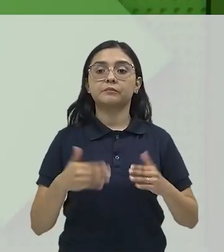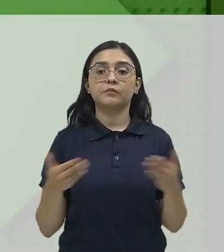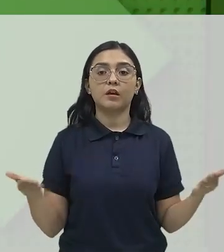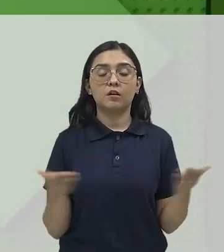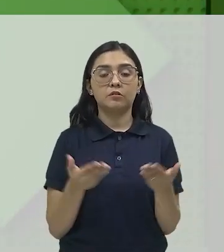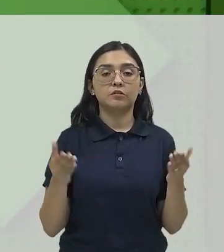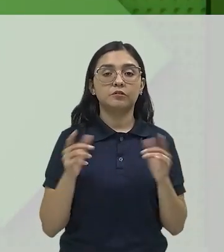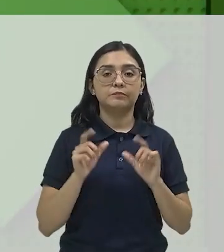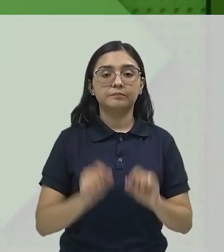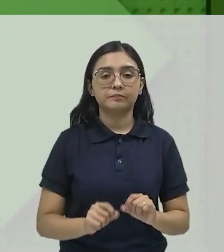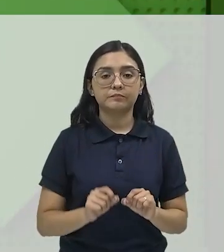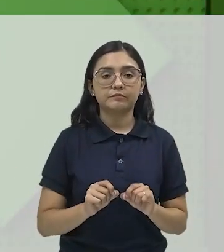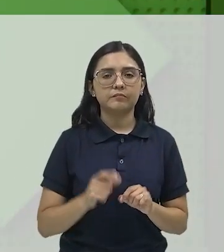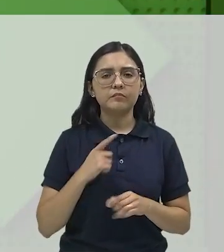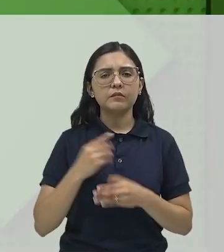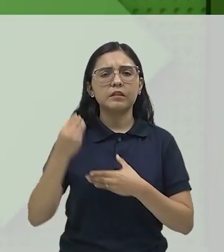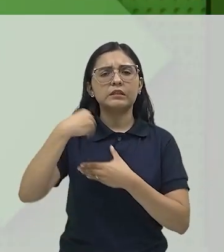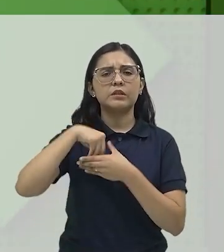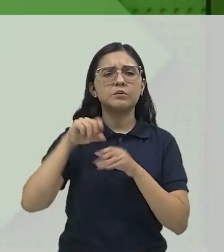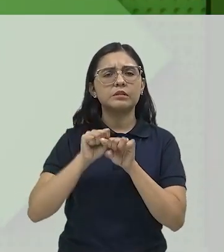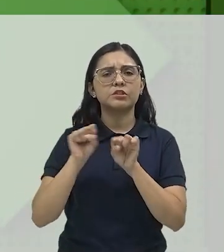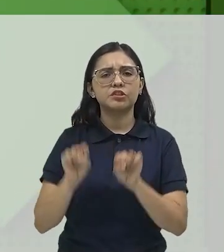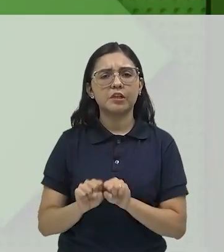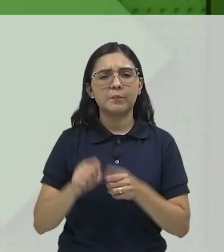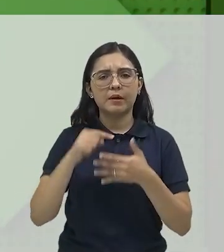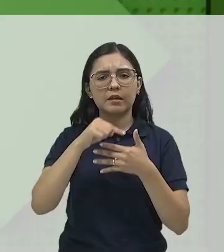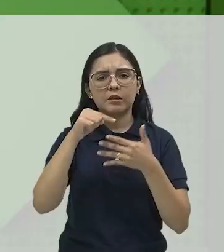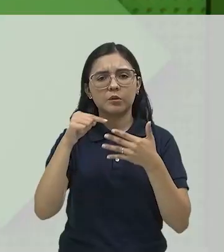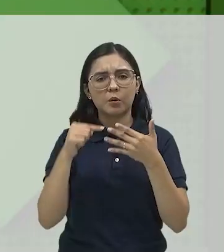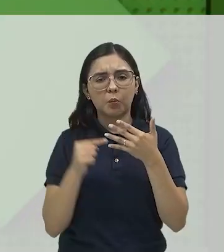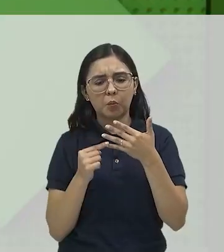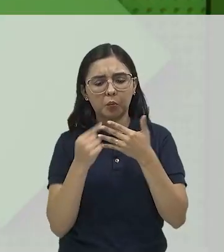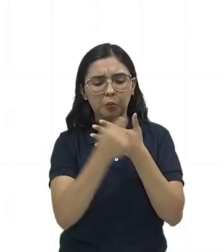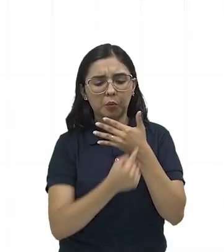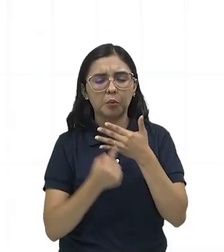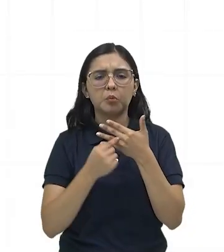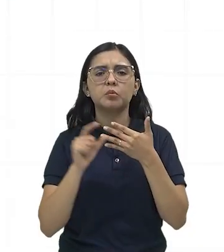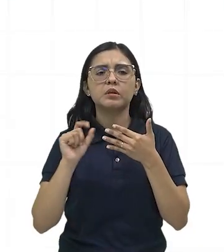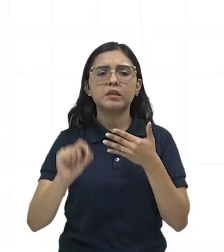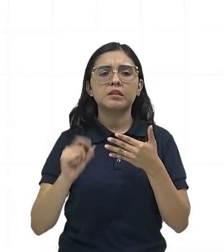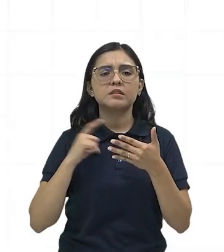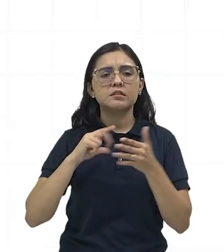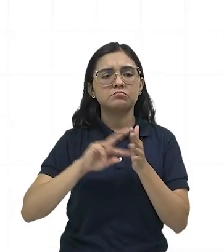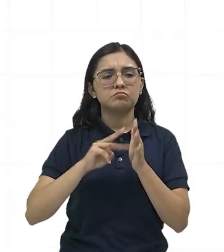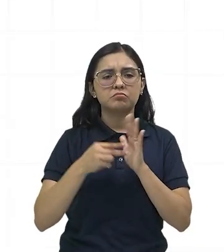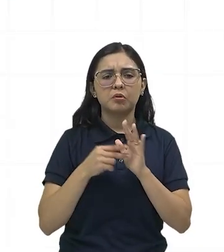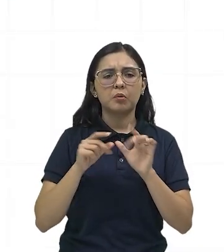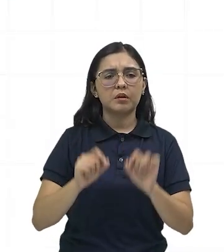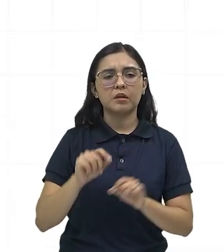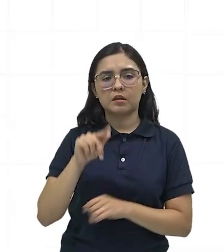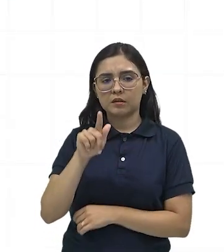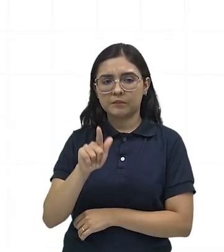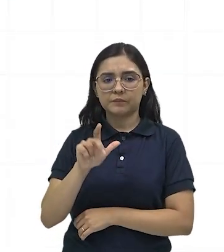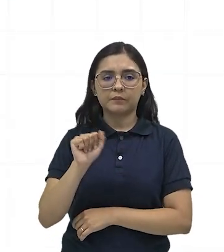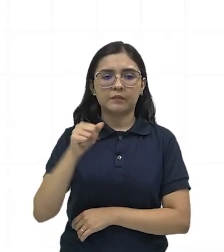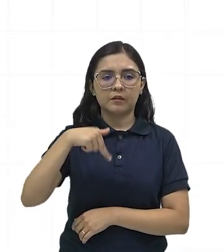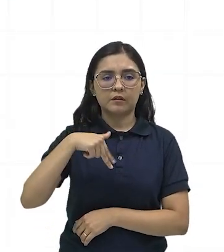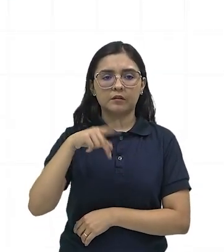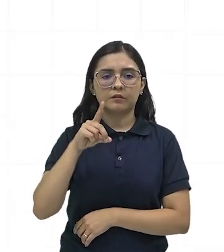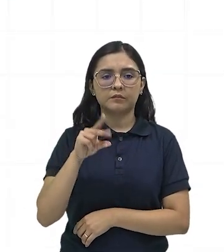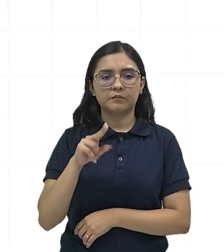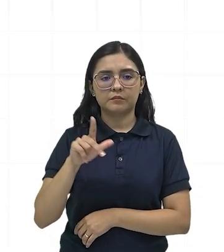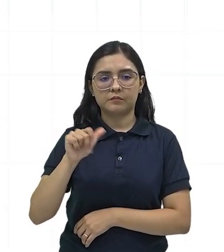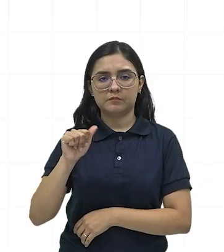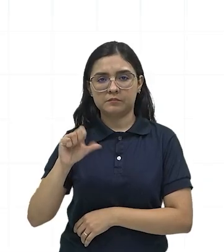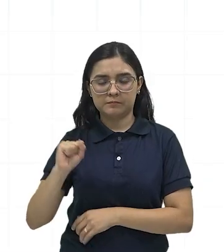conhecer dentro desse sistema endócrino o que são glândulas, né? Então, as glândulas